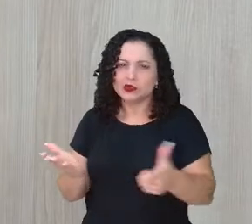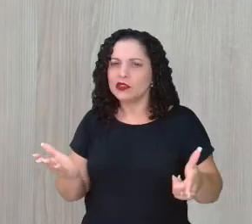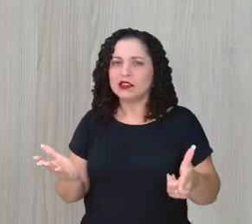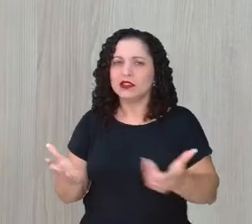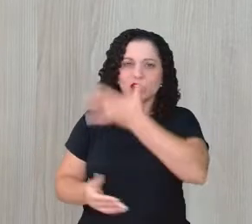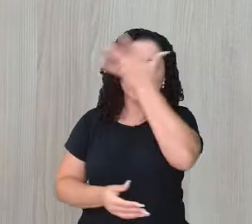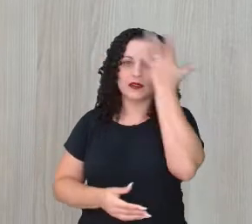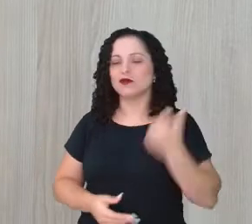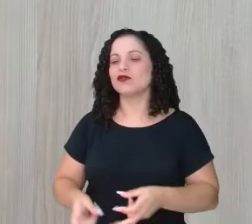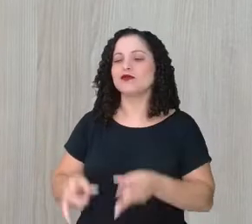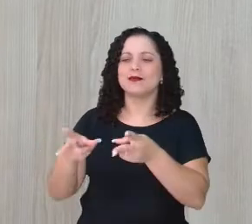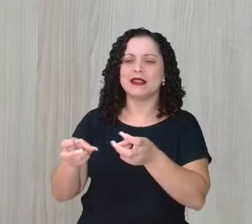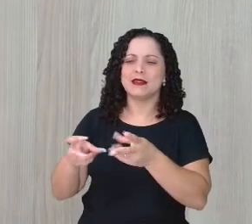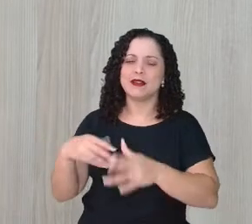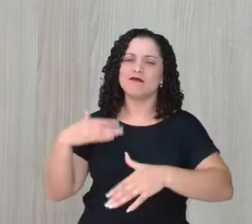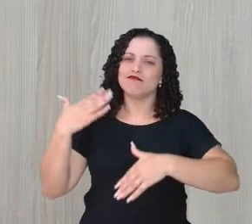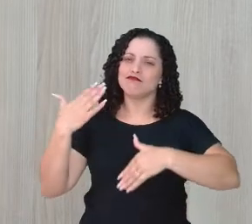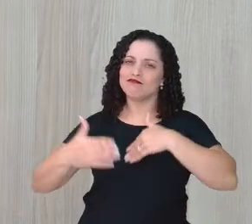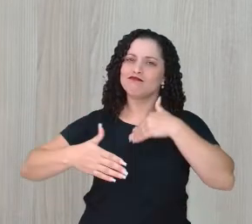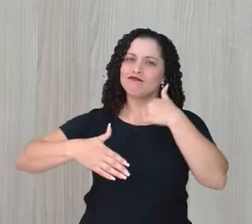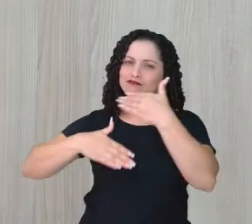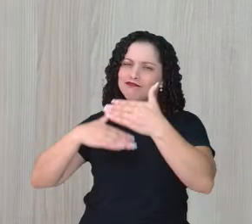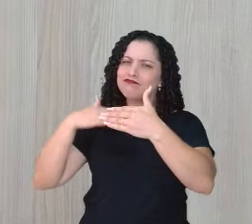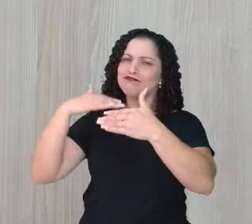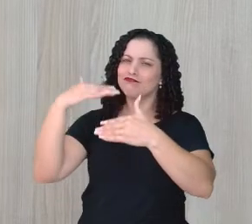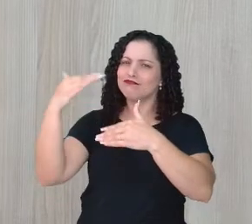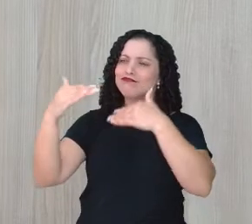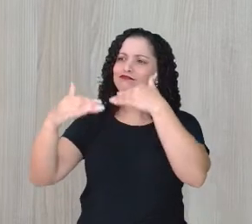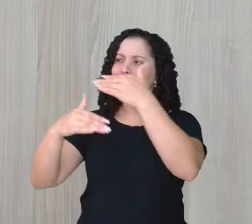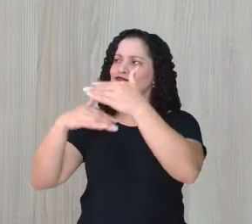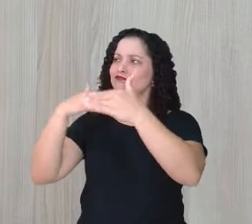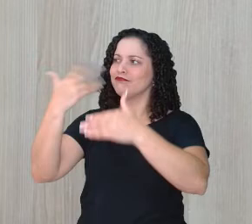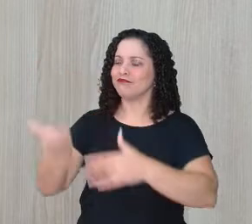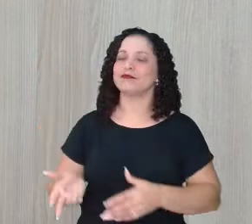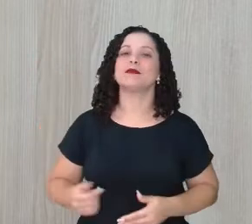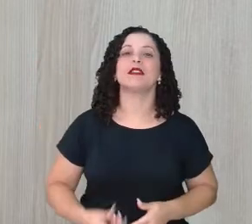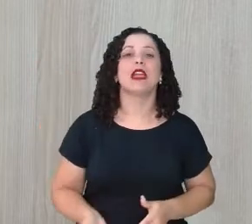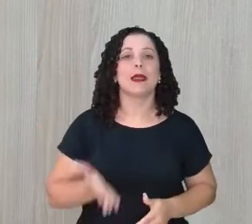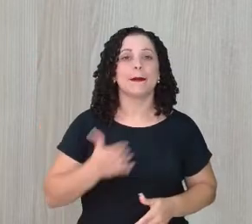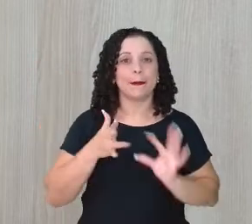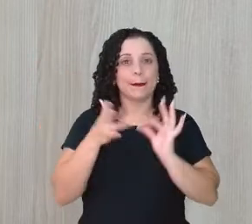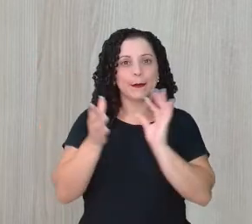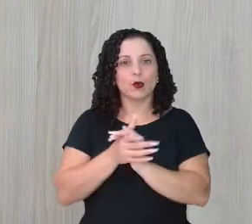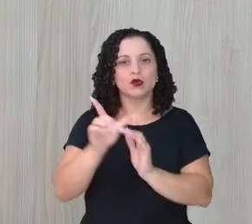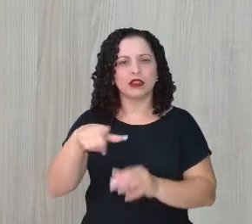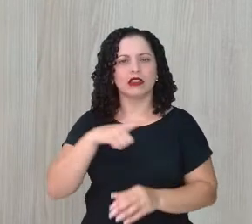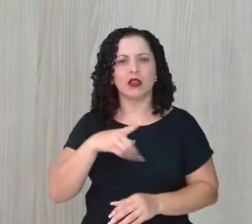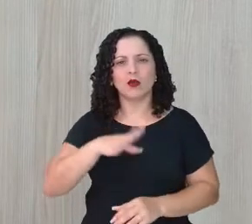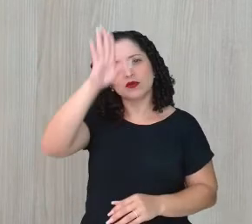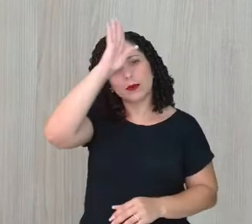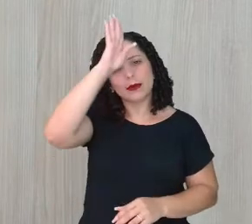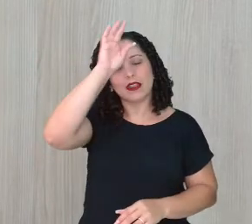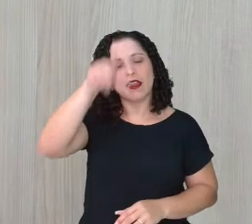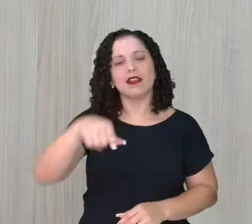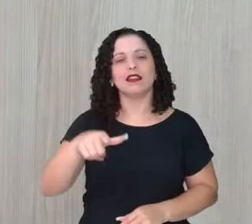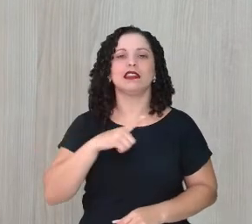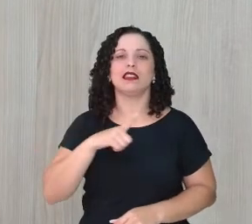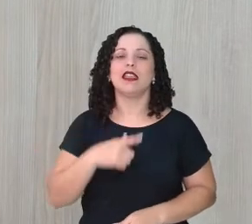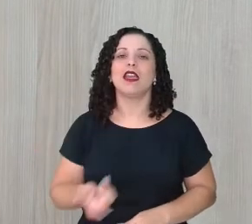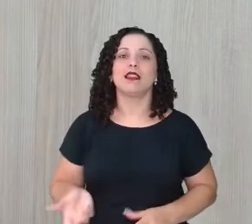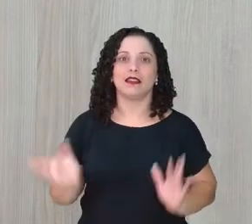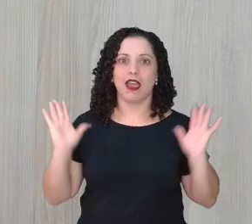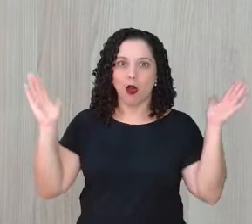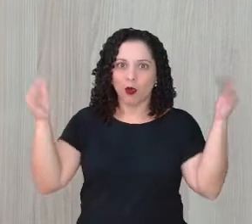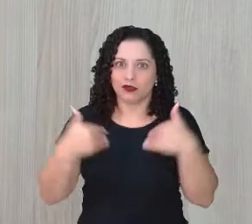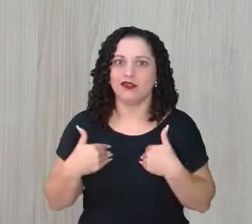percebendo depois de um tempo. Então, o meu esposo tem uma sobrinha que tem um filho autista, mas essa sobrinha dele, ela